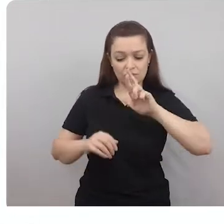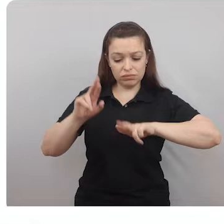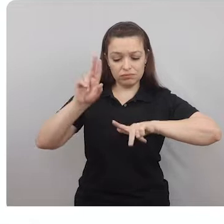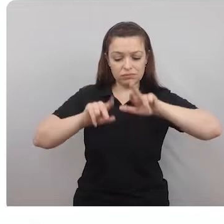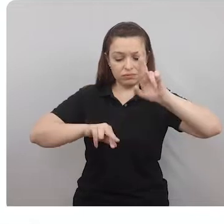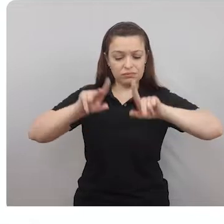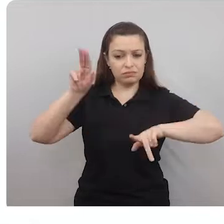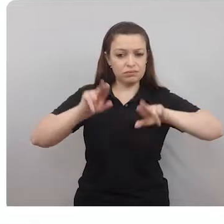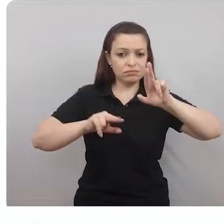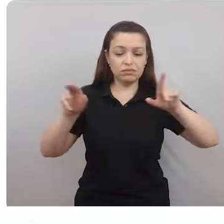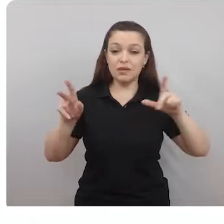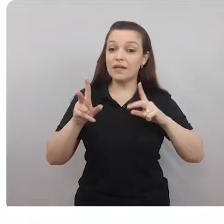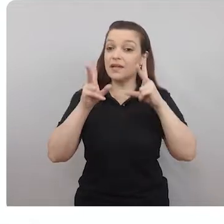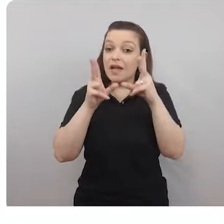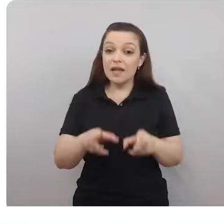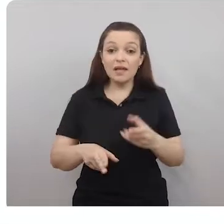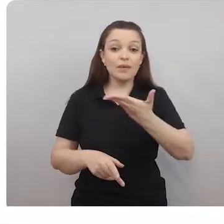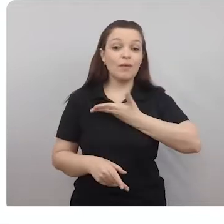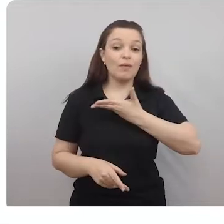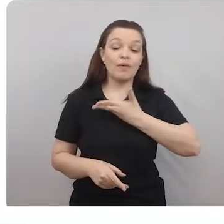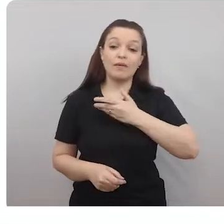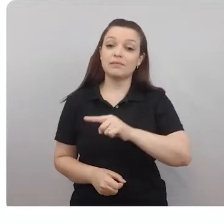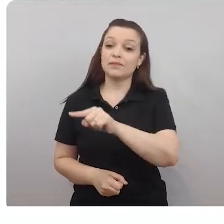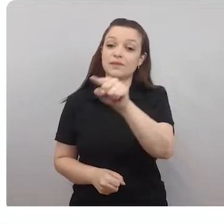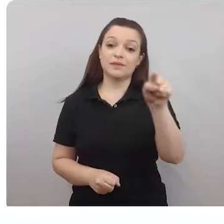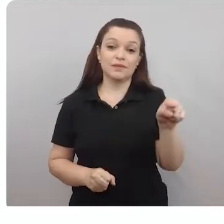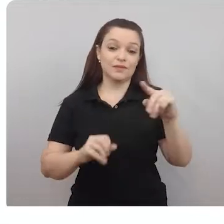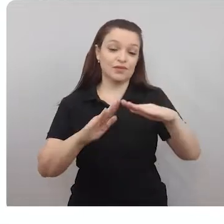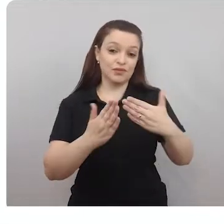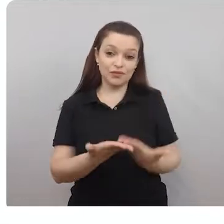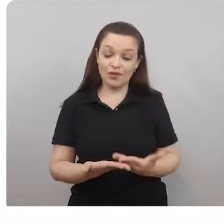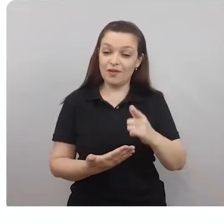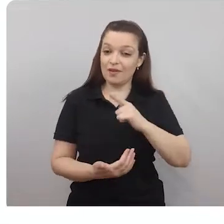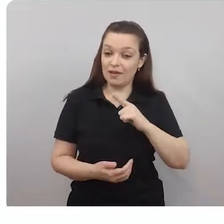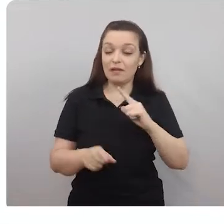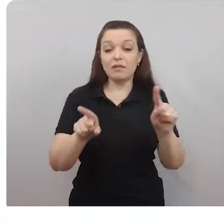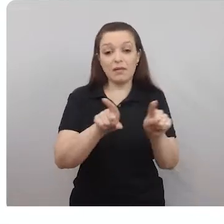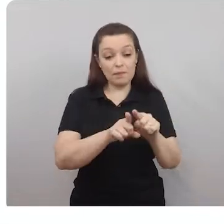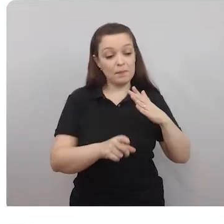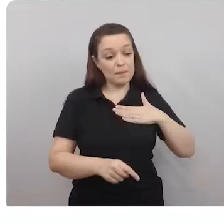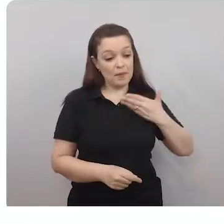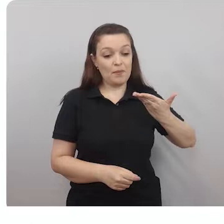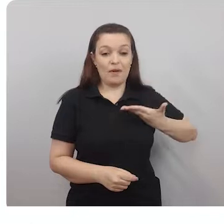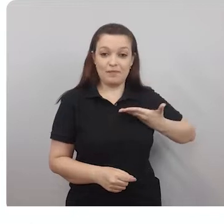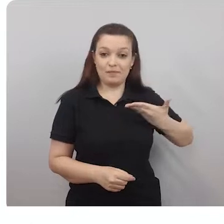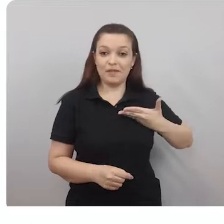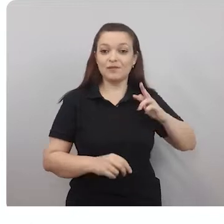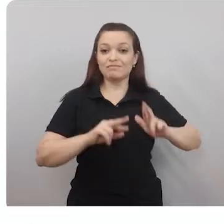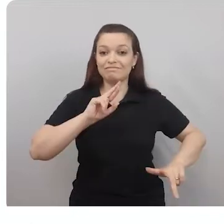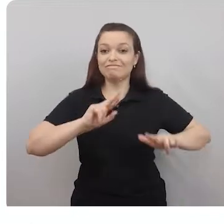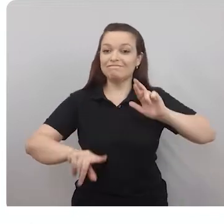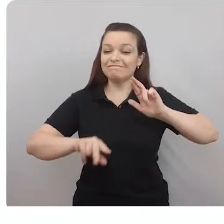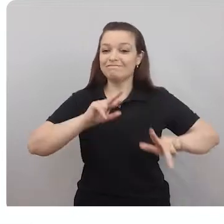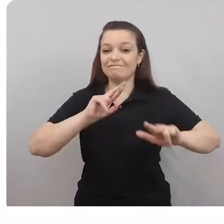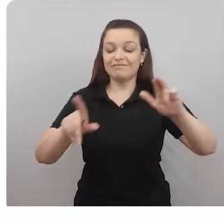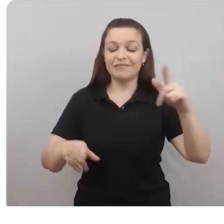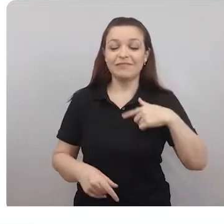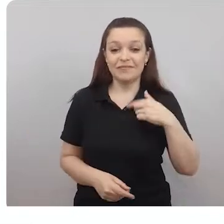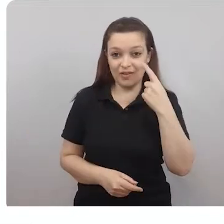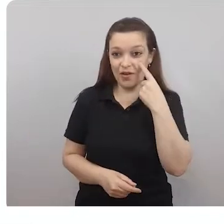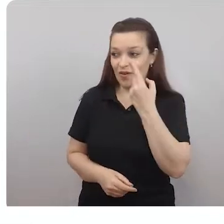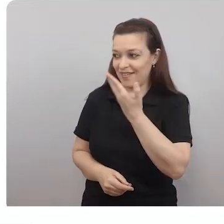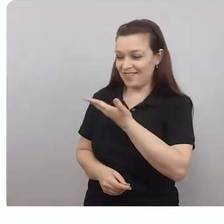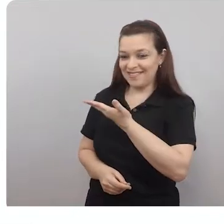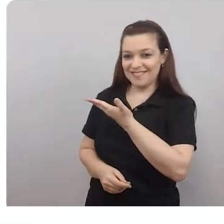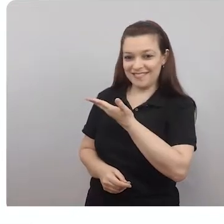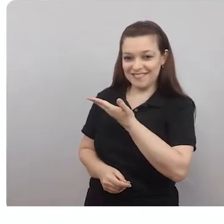são diferentes, como os amigos que vocês têm, como os amigos que eu tenho. Vejam como eles